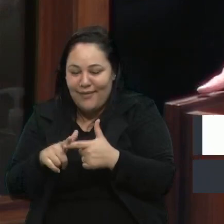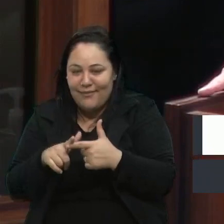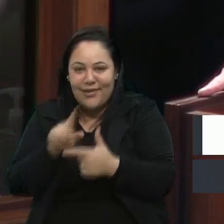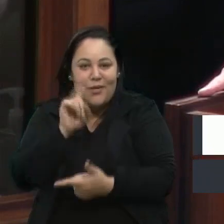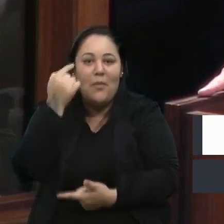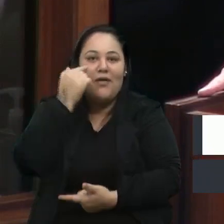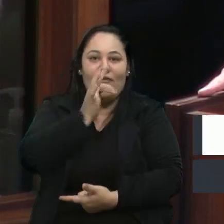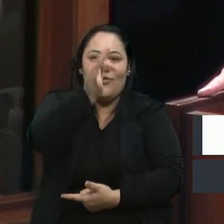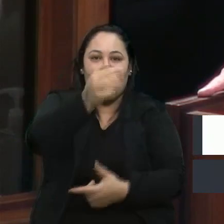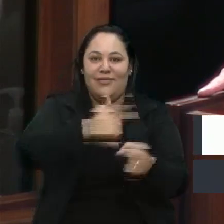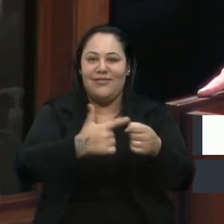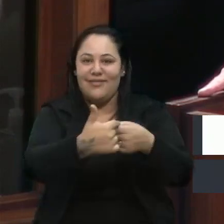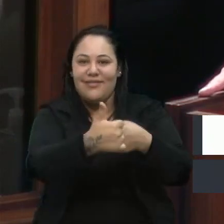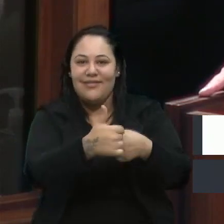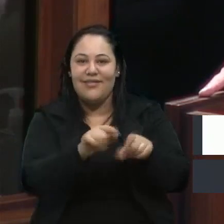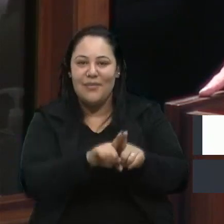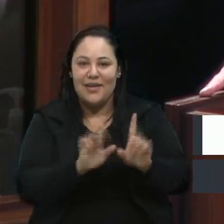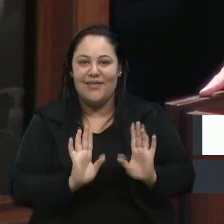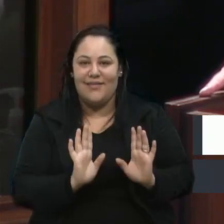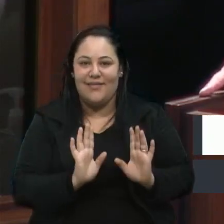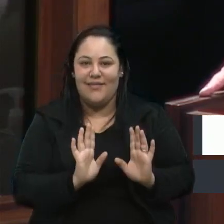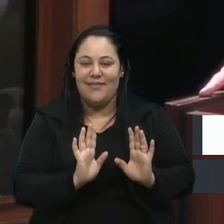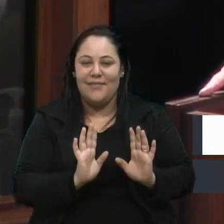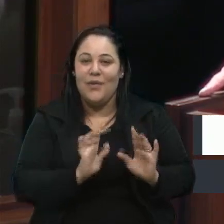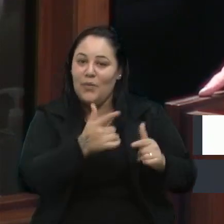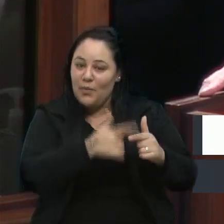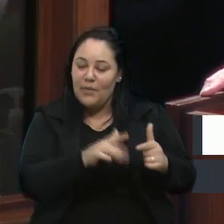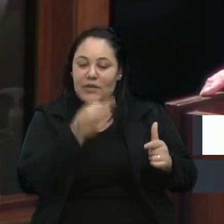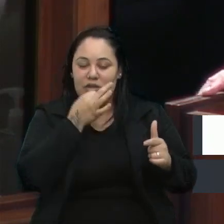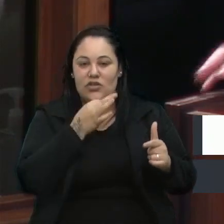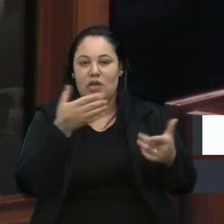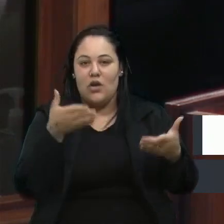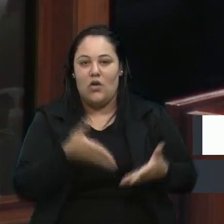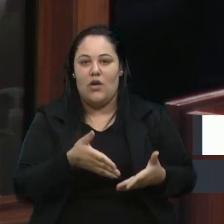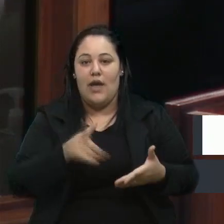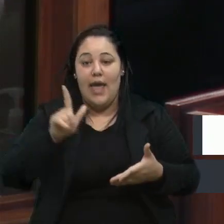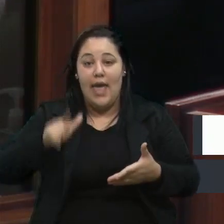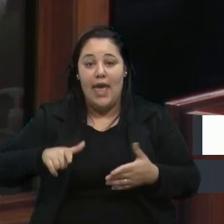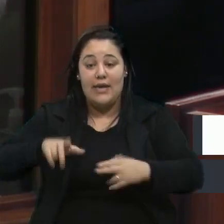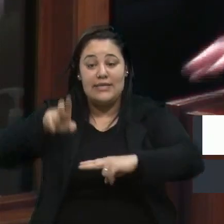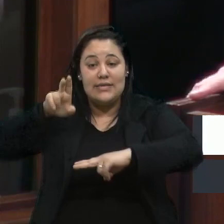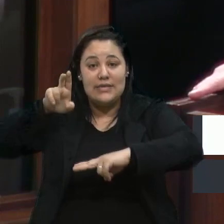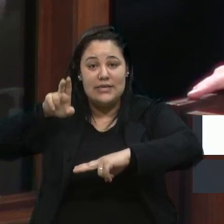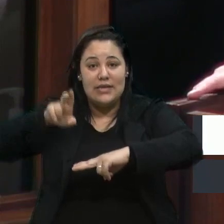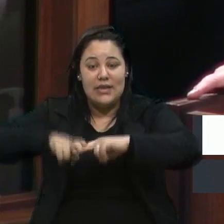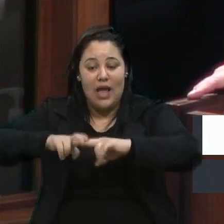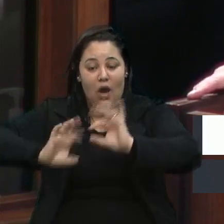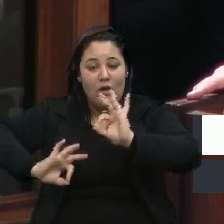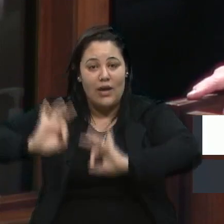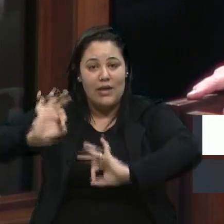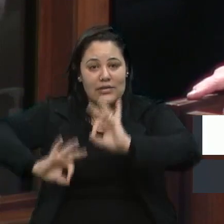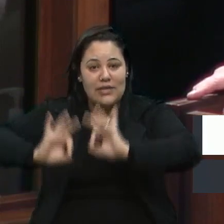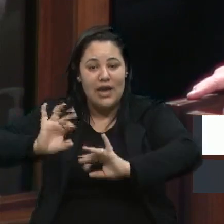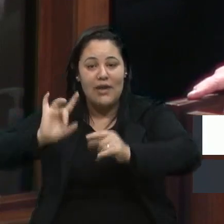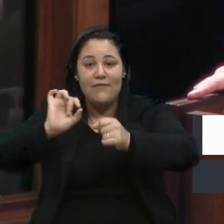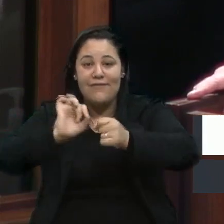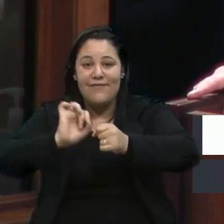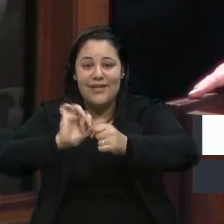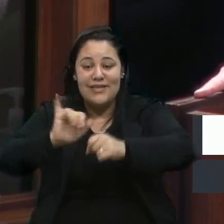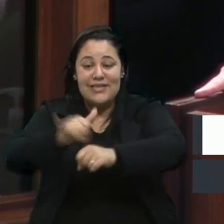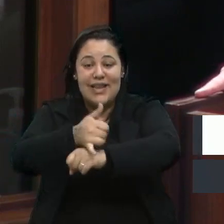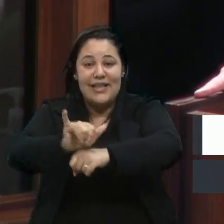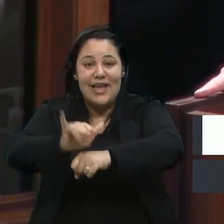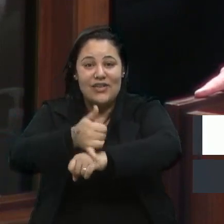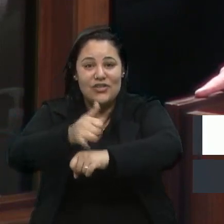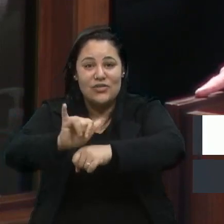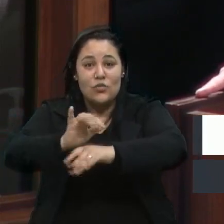cidade. Então, o problema de Caxias do Sul agora é sentar e fazer um planejamento estratégico a longo prazo, preparar um